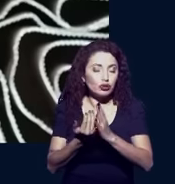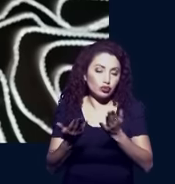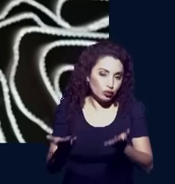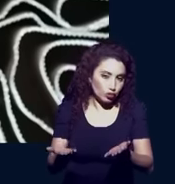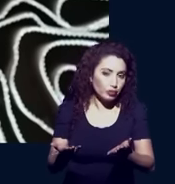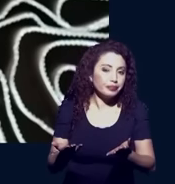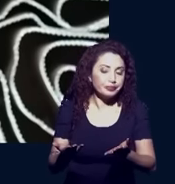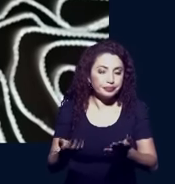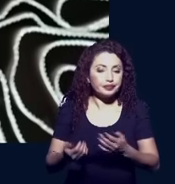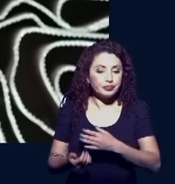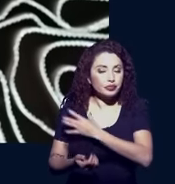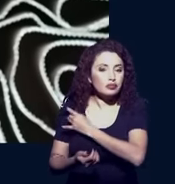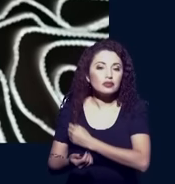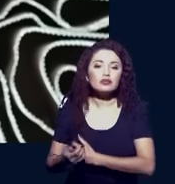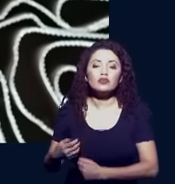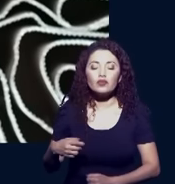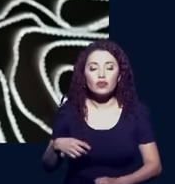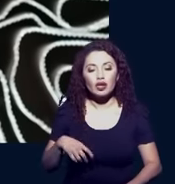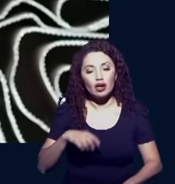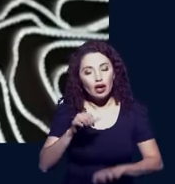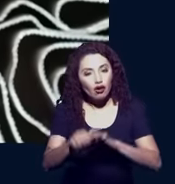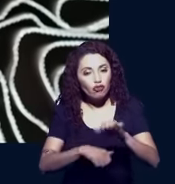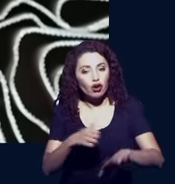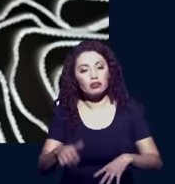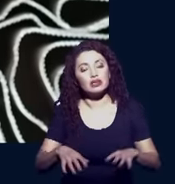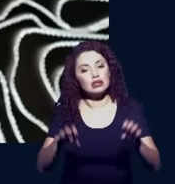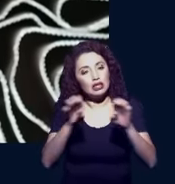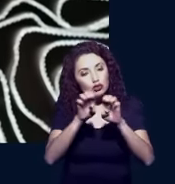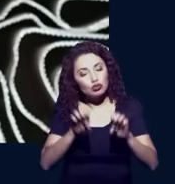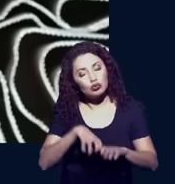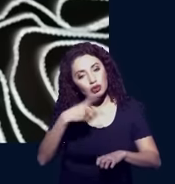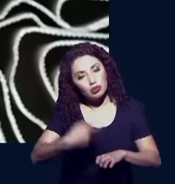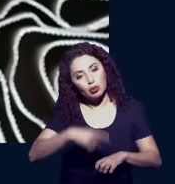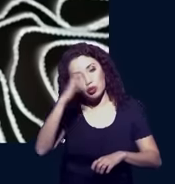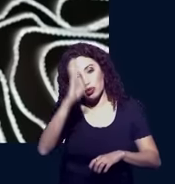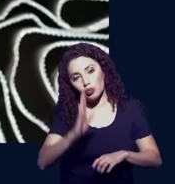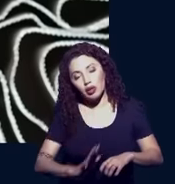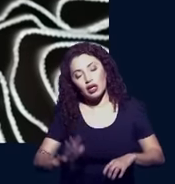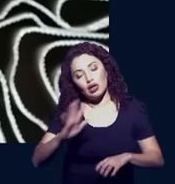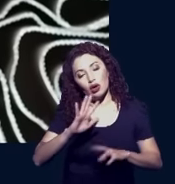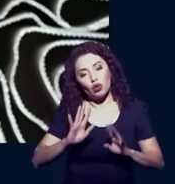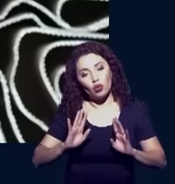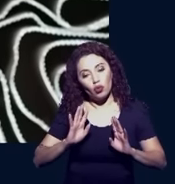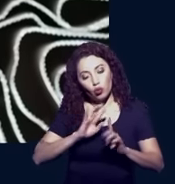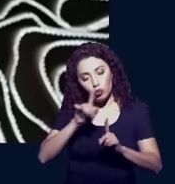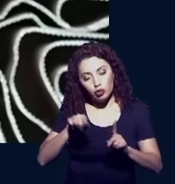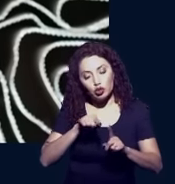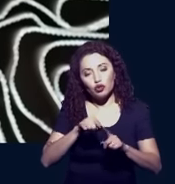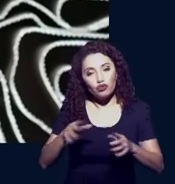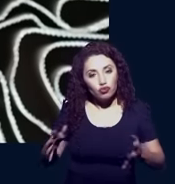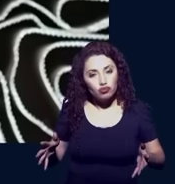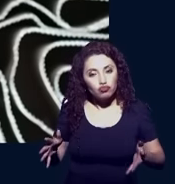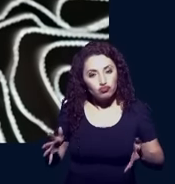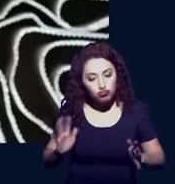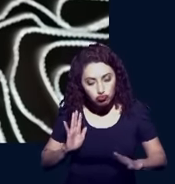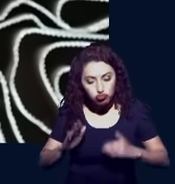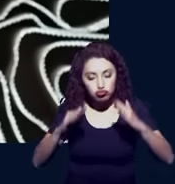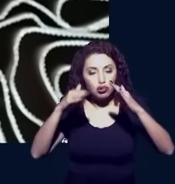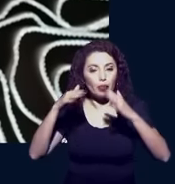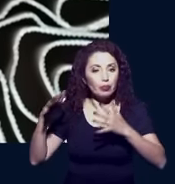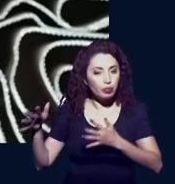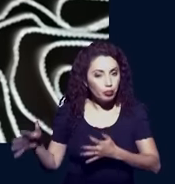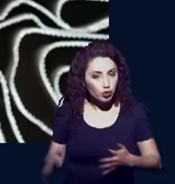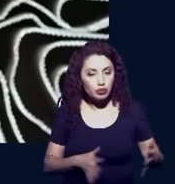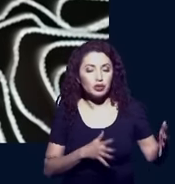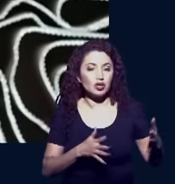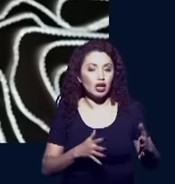reformas estruturais do estado brasileiro visando aumento de produtividade os quatro defendendo uma uma